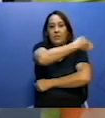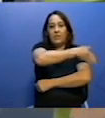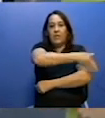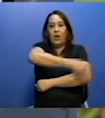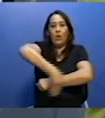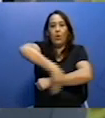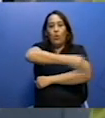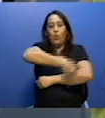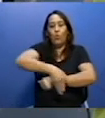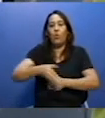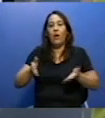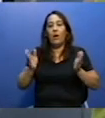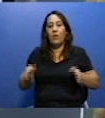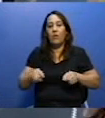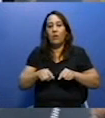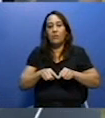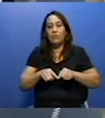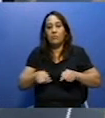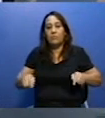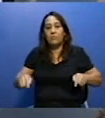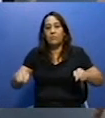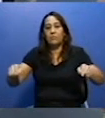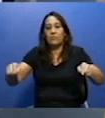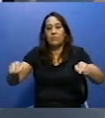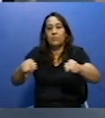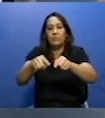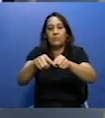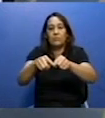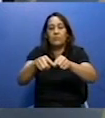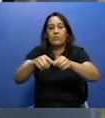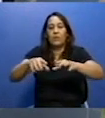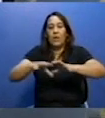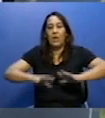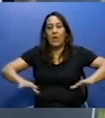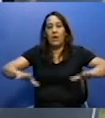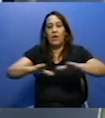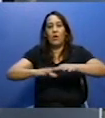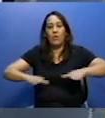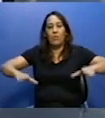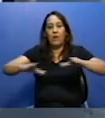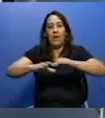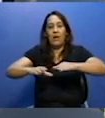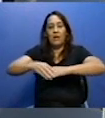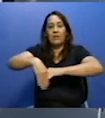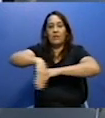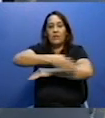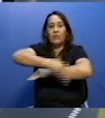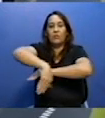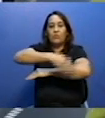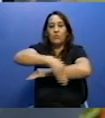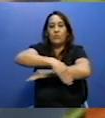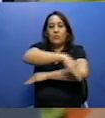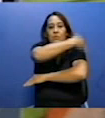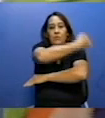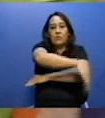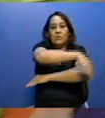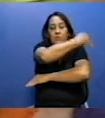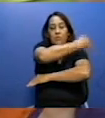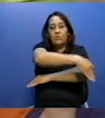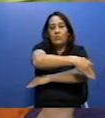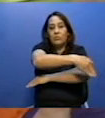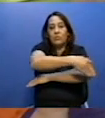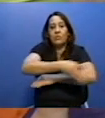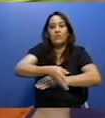quarteirão. Então, o que é o quarteirão? É uma área contornada por ruas que se cruzam. Então, olha a